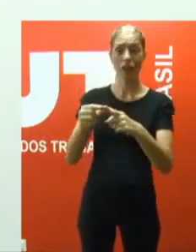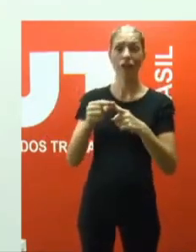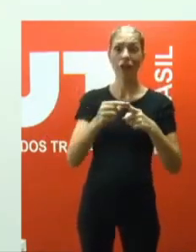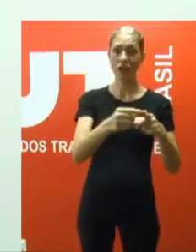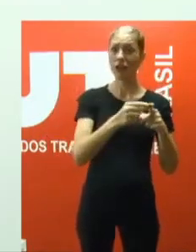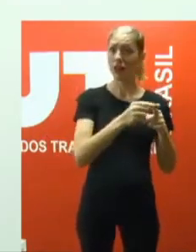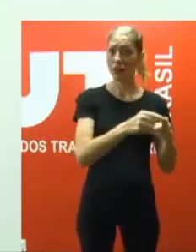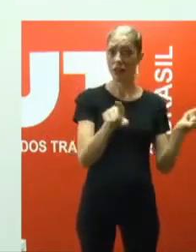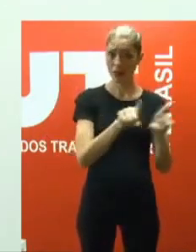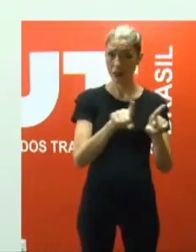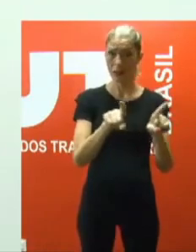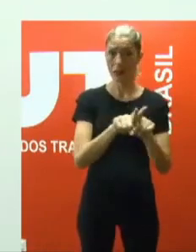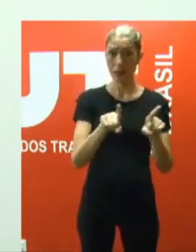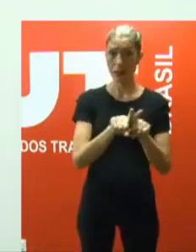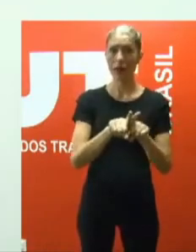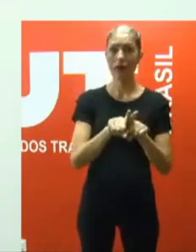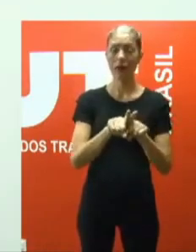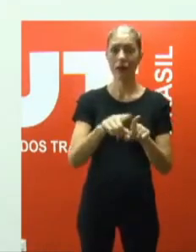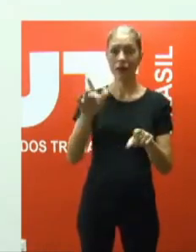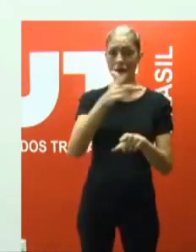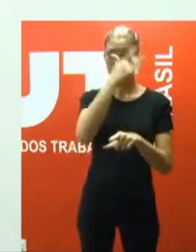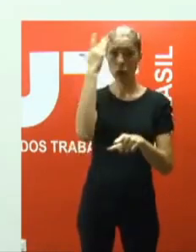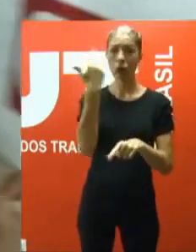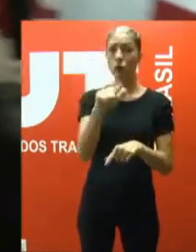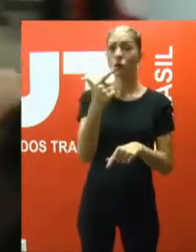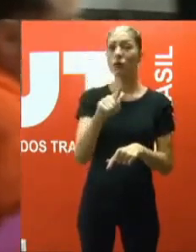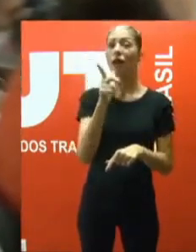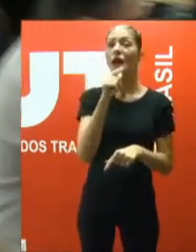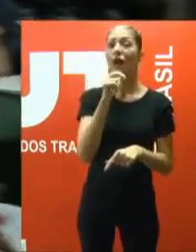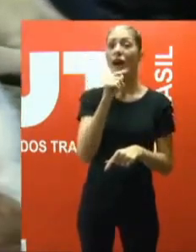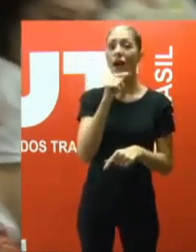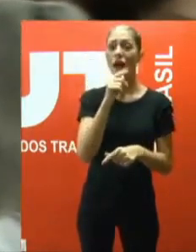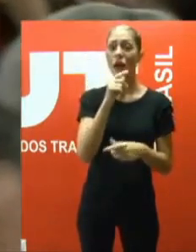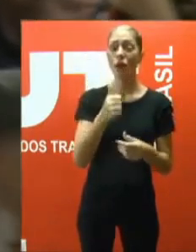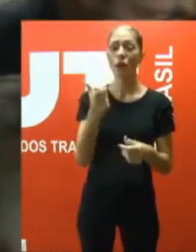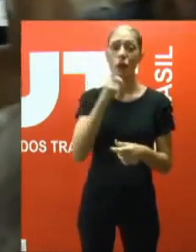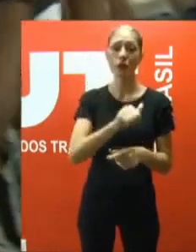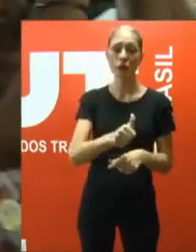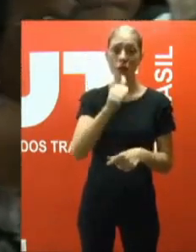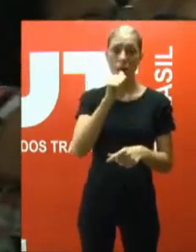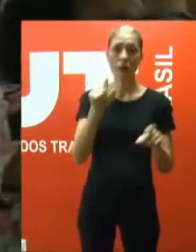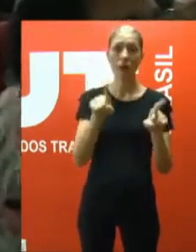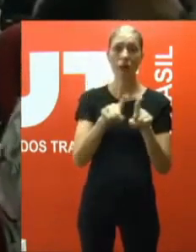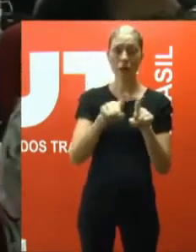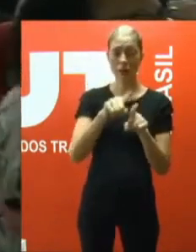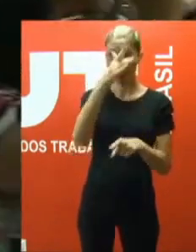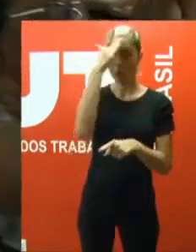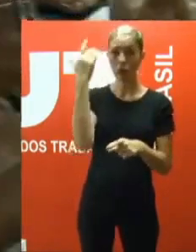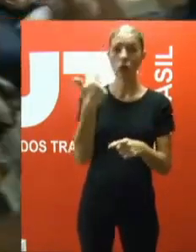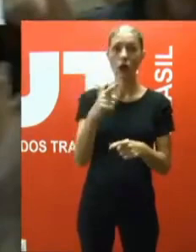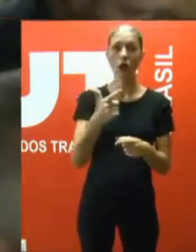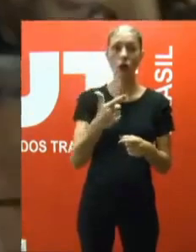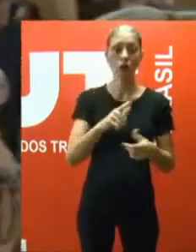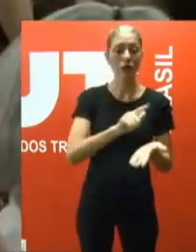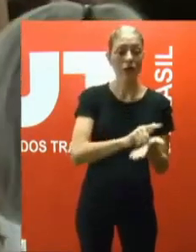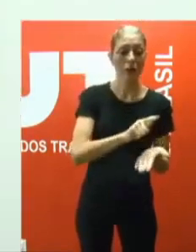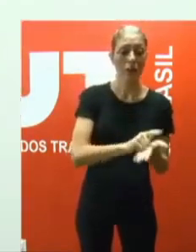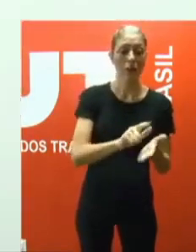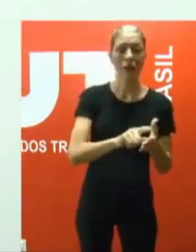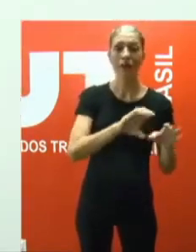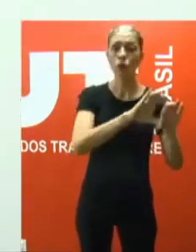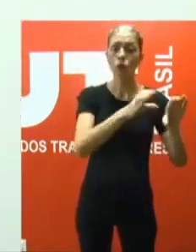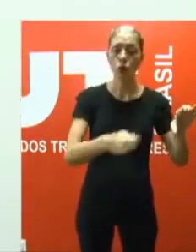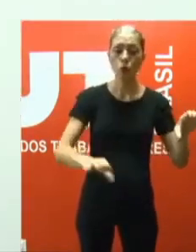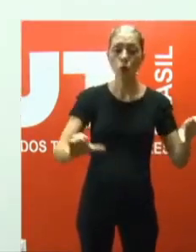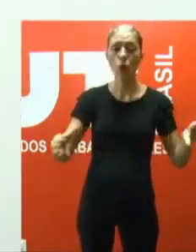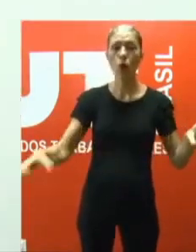desse país, das pessoas que não têm água potável para beber, das pessoas que não têm coleta de esgoto, nem tratamento de esgoto, não tem